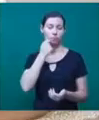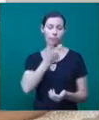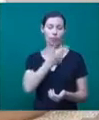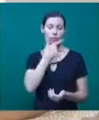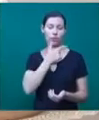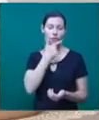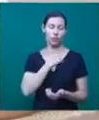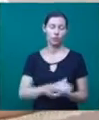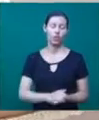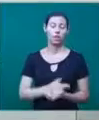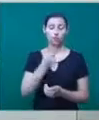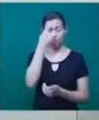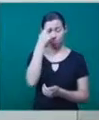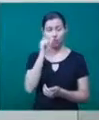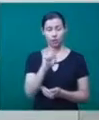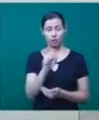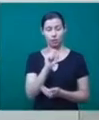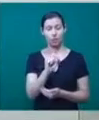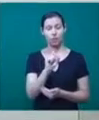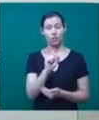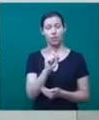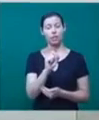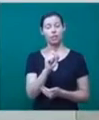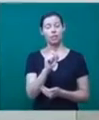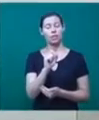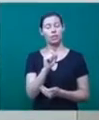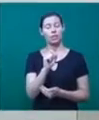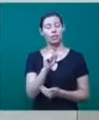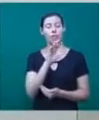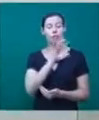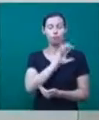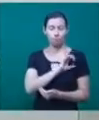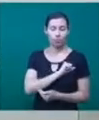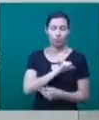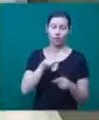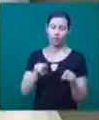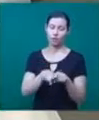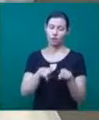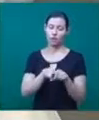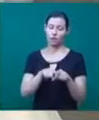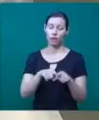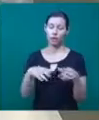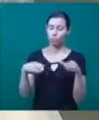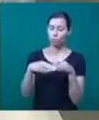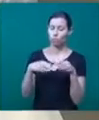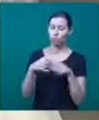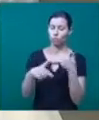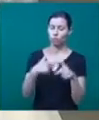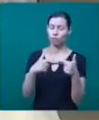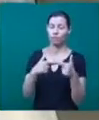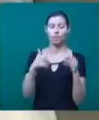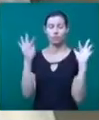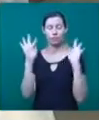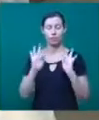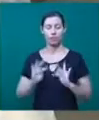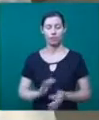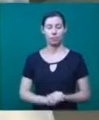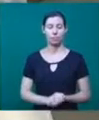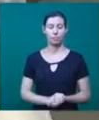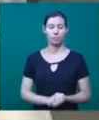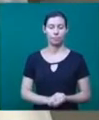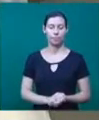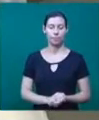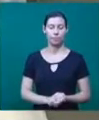tanto sucesso inclui também muito carinho pelo que faz e uma equipe satisfeita. A equipe é muito importante, não é só a